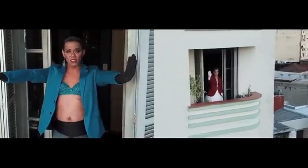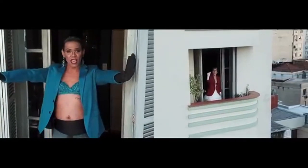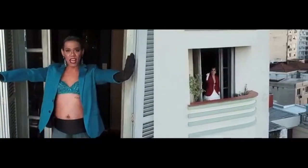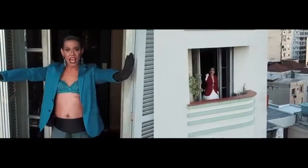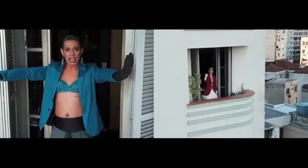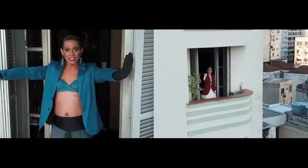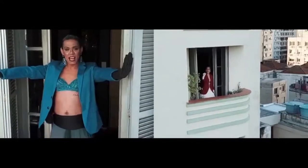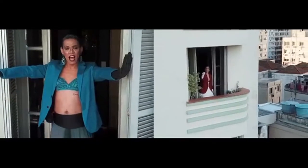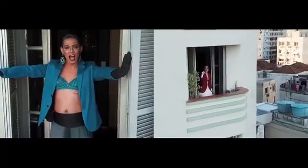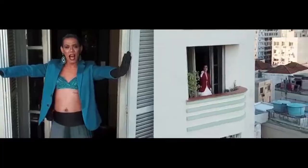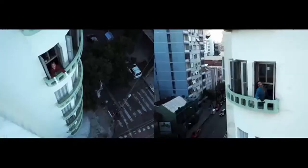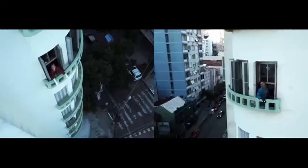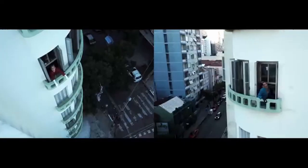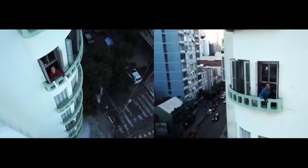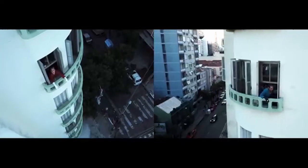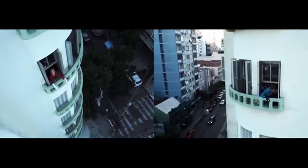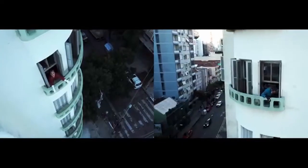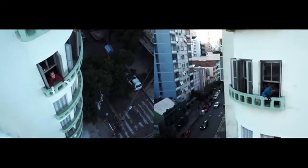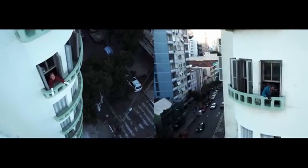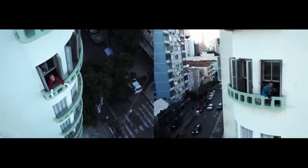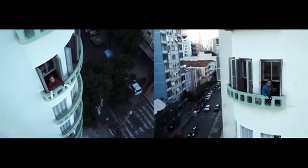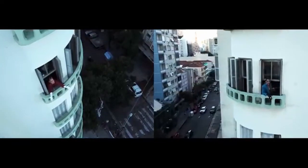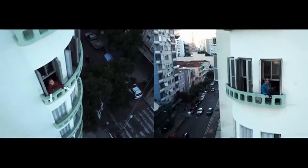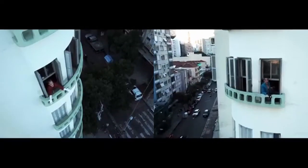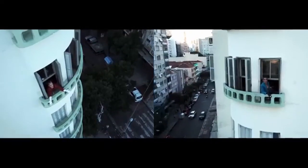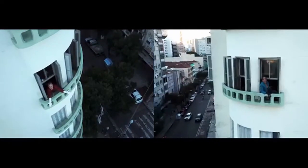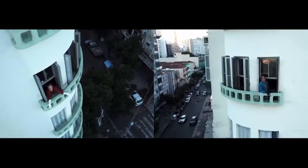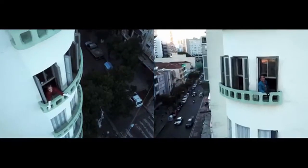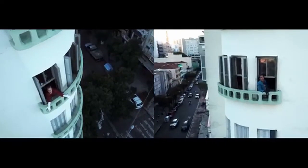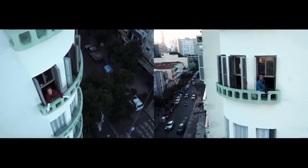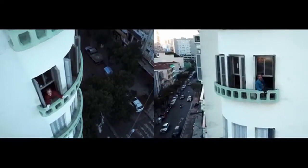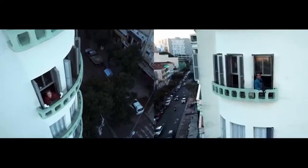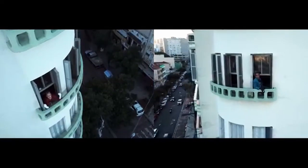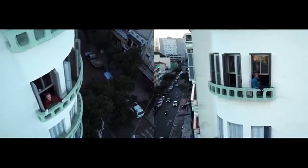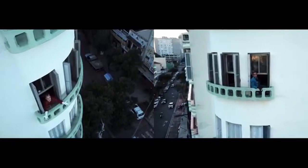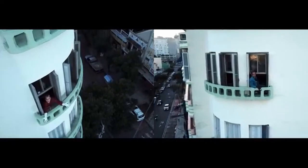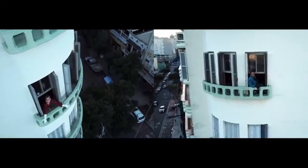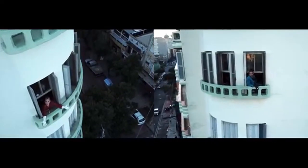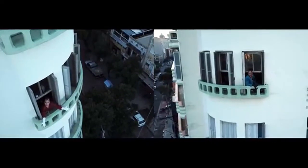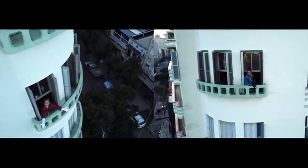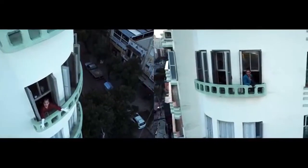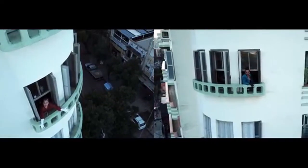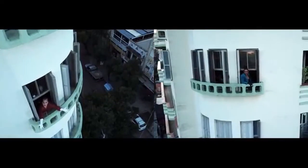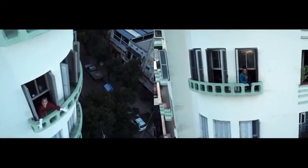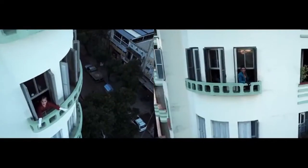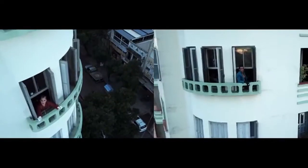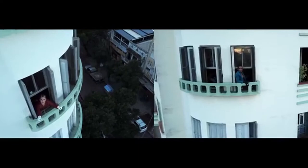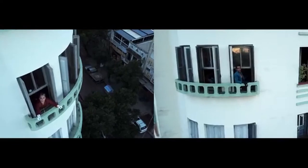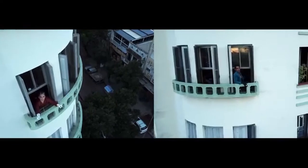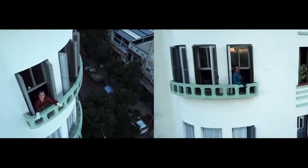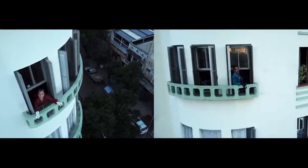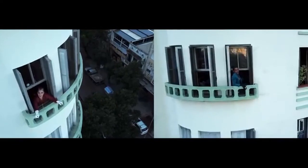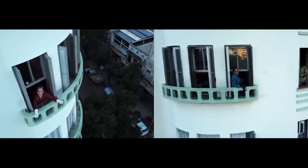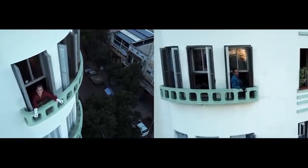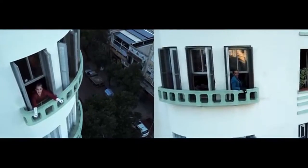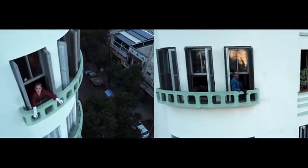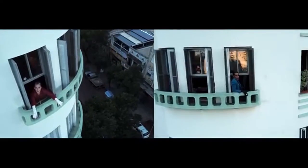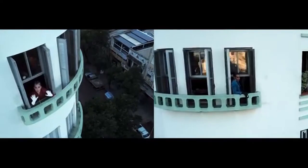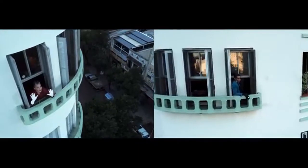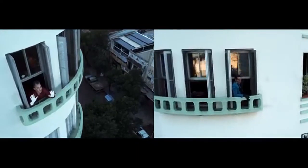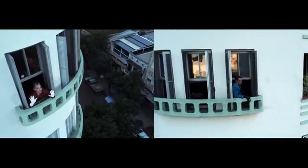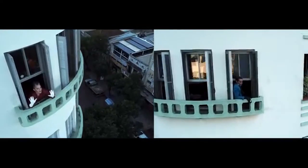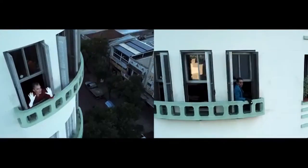Não te interessa. Eu não tenho raiva, eu não tenho culpa e não tenho